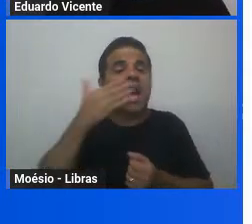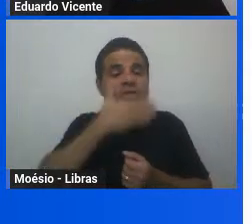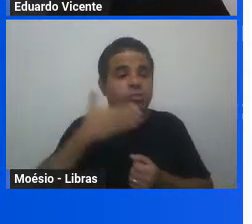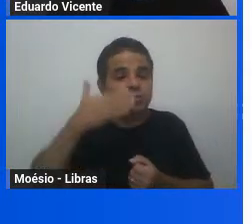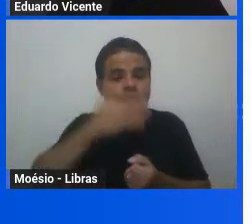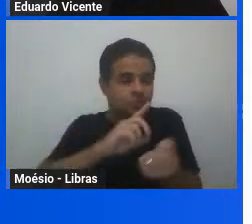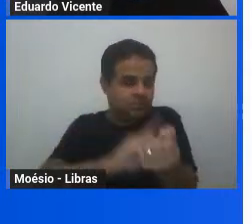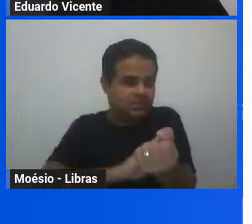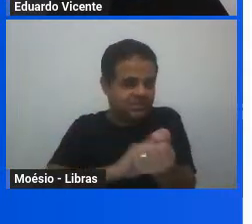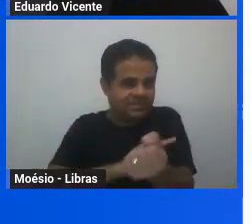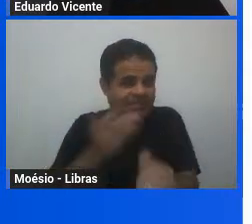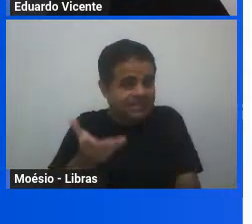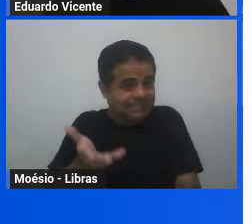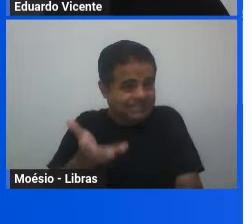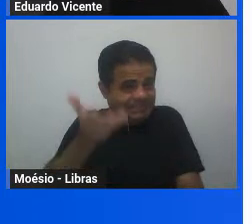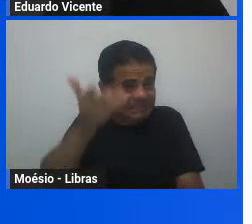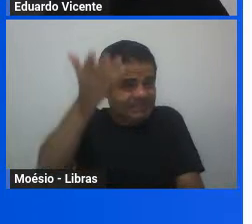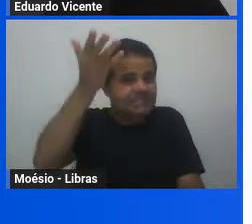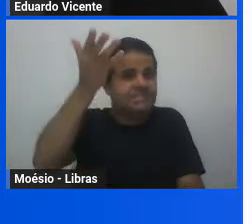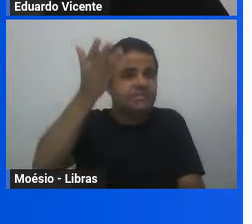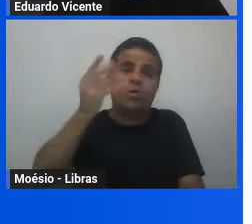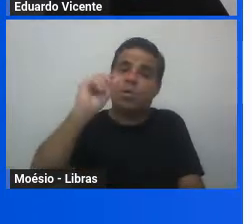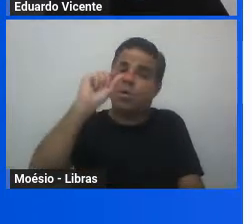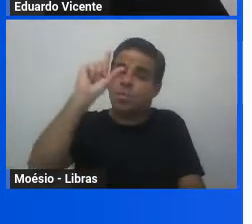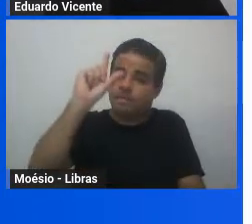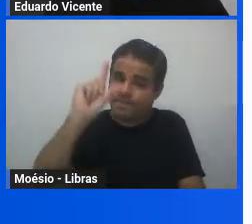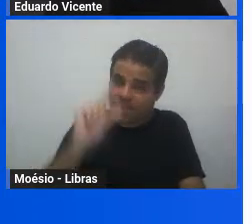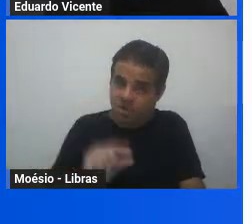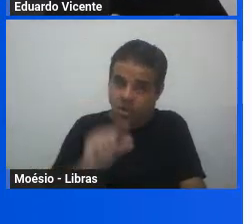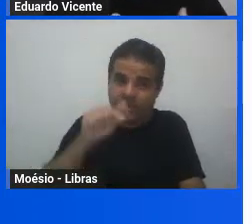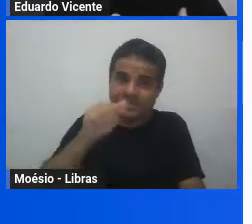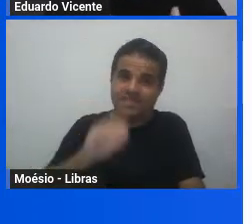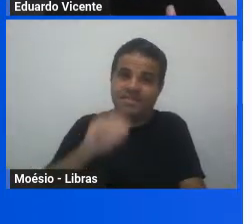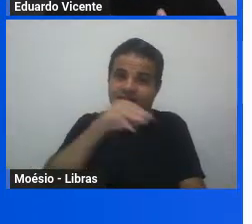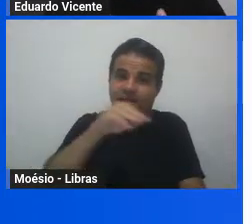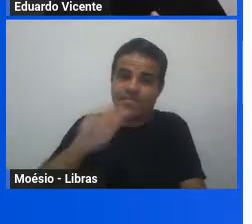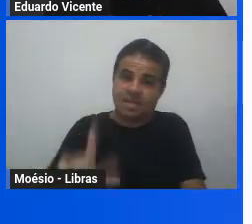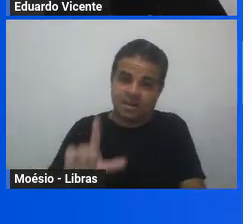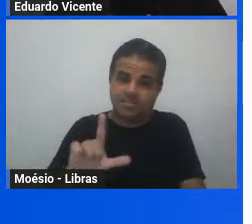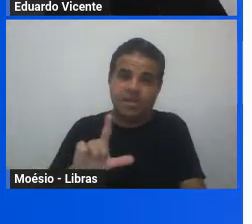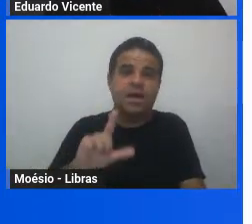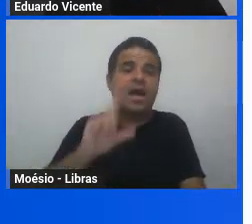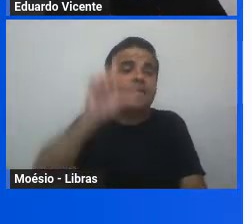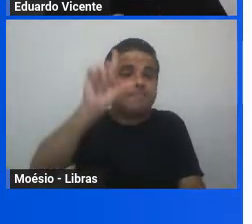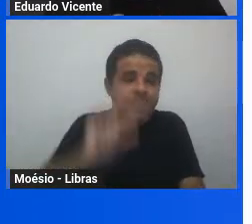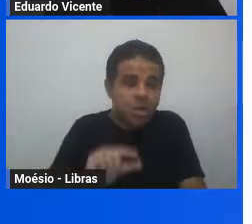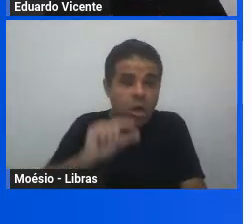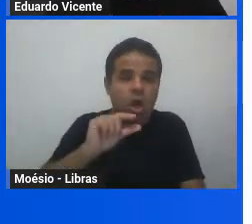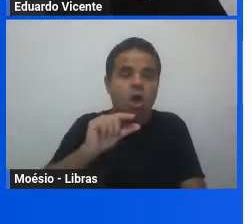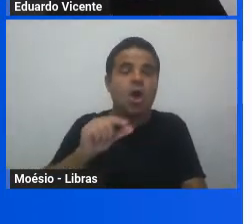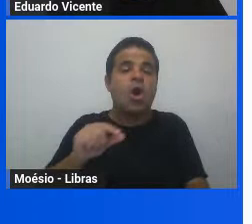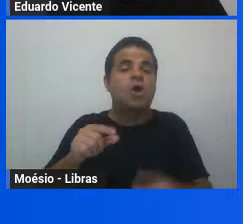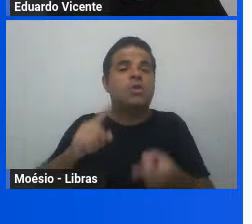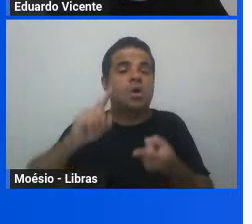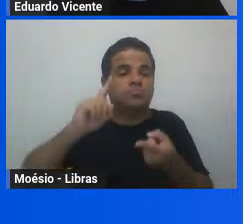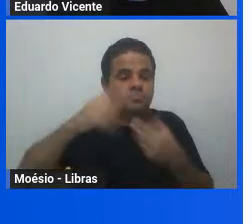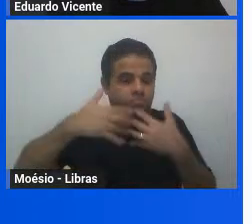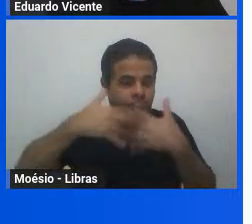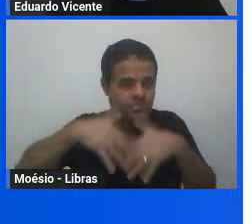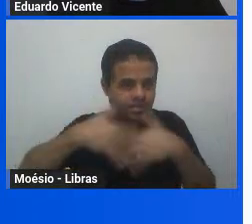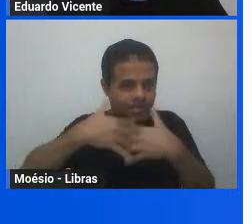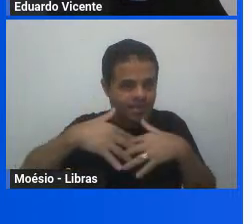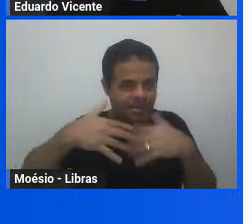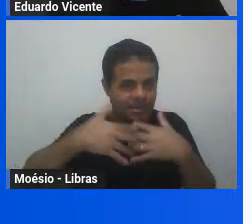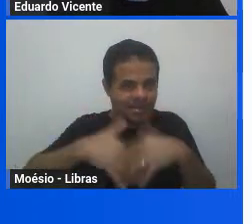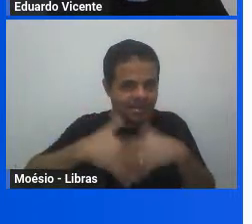destro, né, está menor que 70 miligramas decilitros. Então, o aparelhinho vai mostrar que